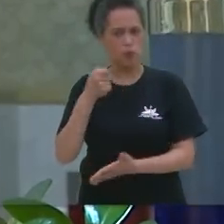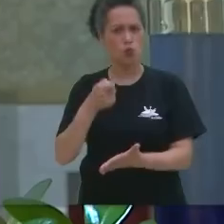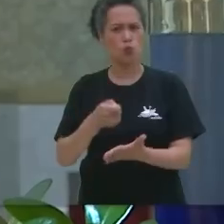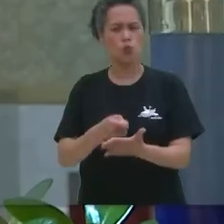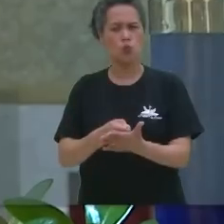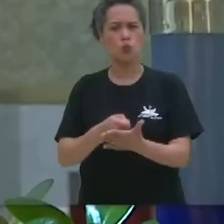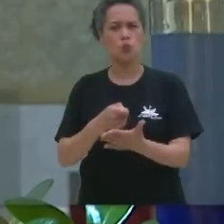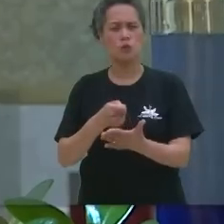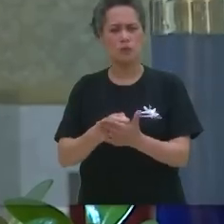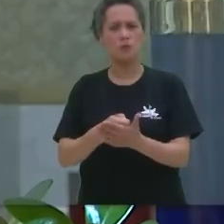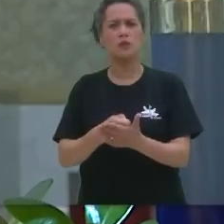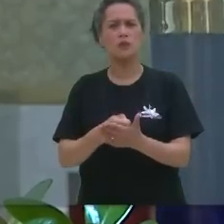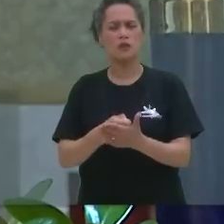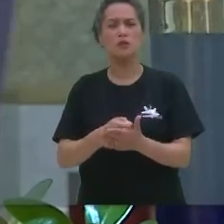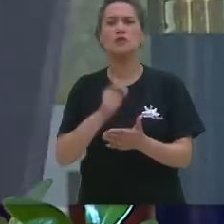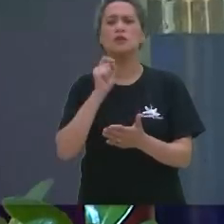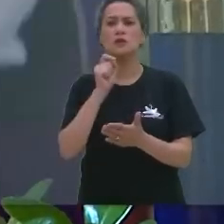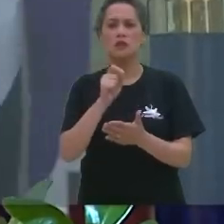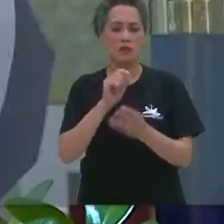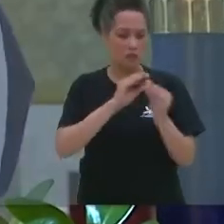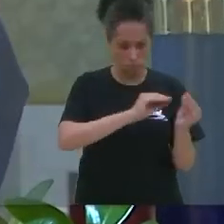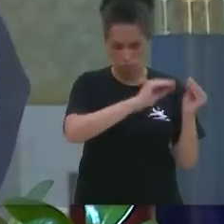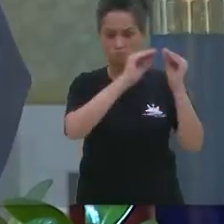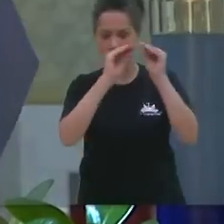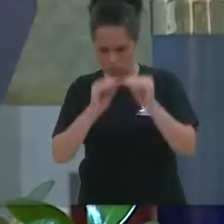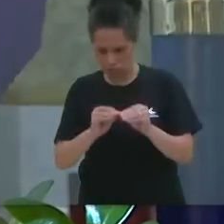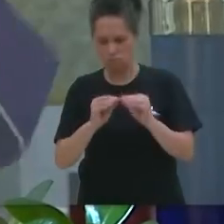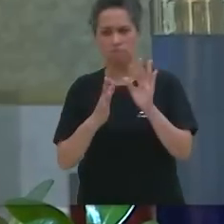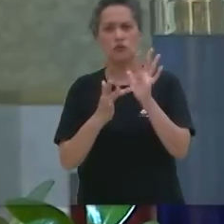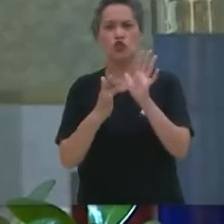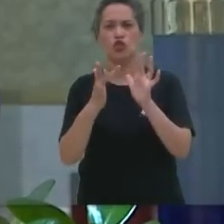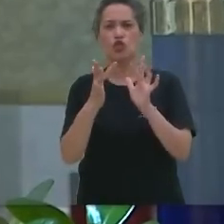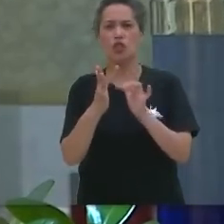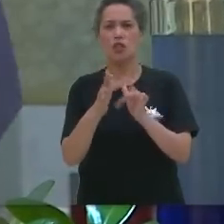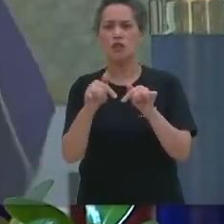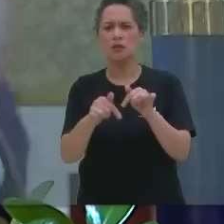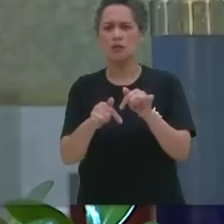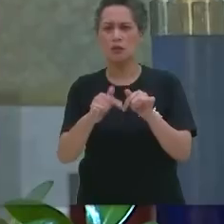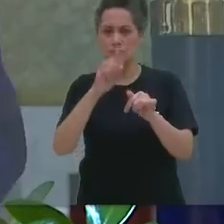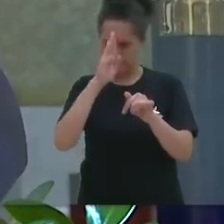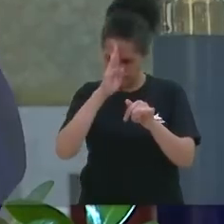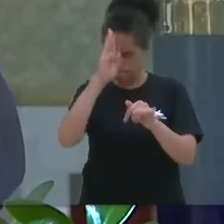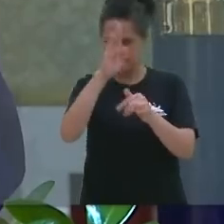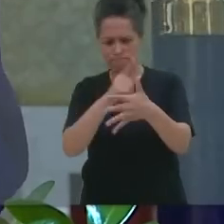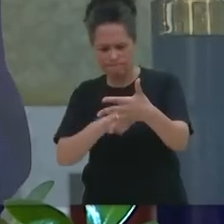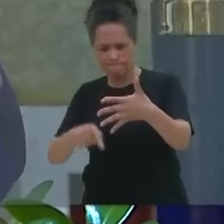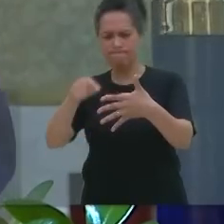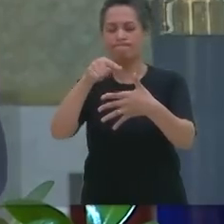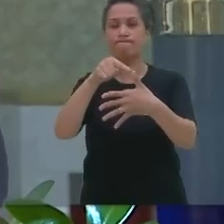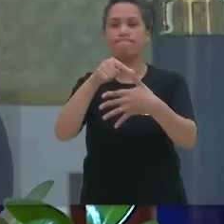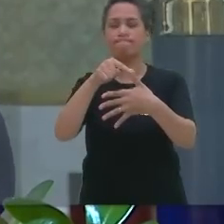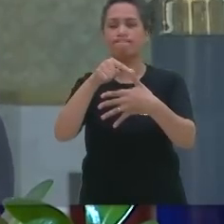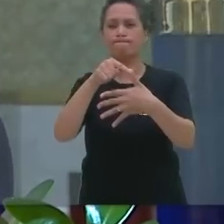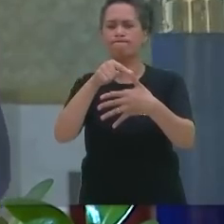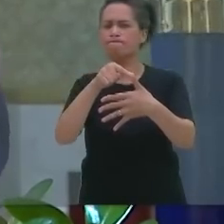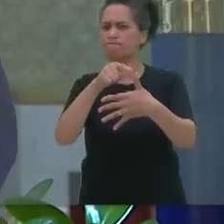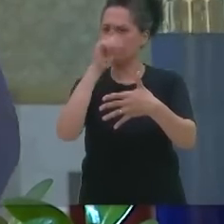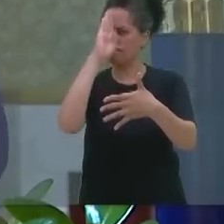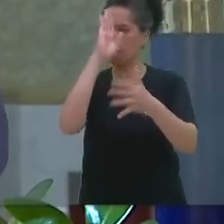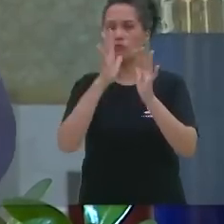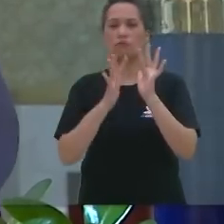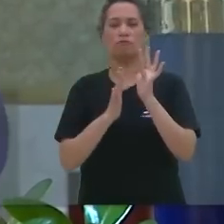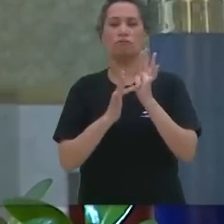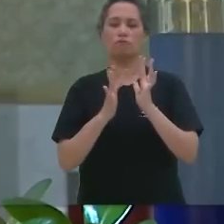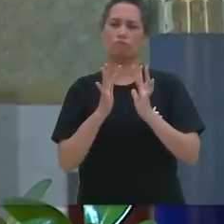obrigação de recolocar no centro desta festa quem? Jesus